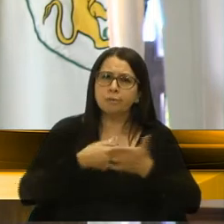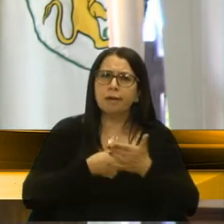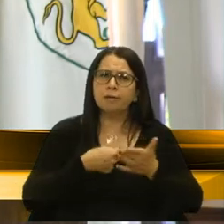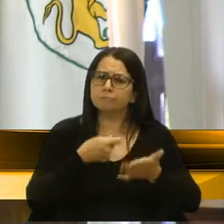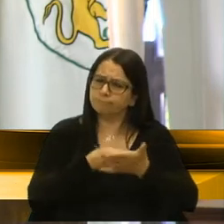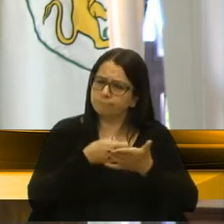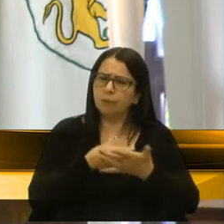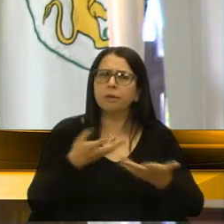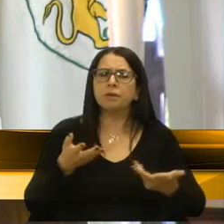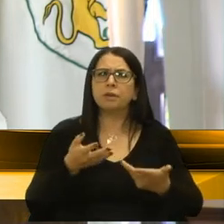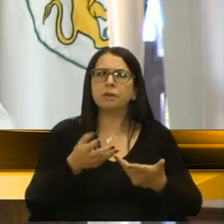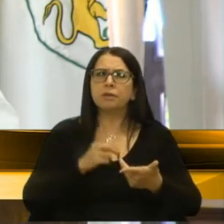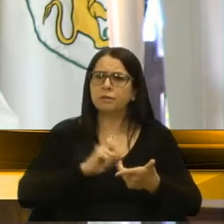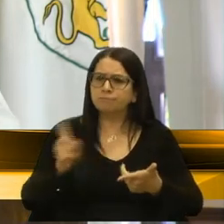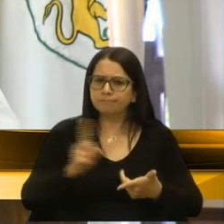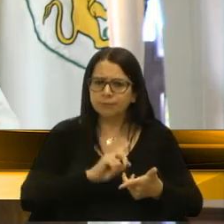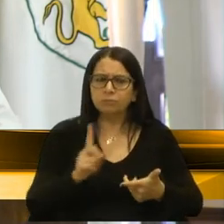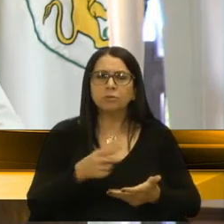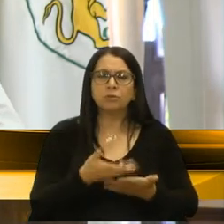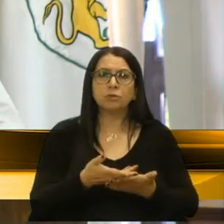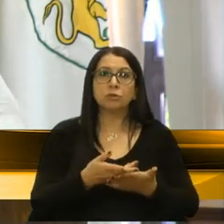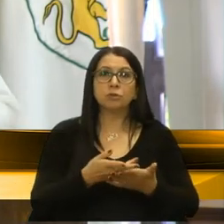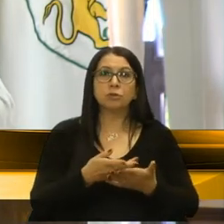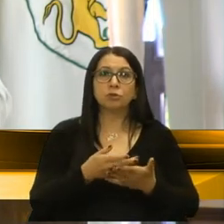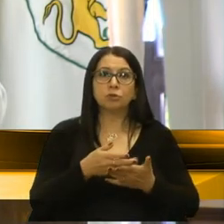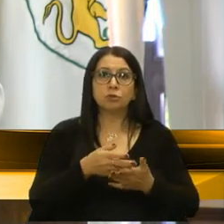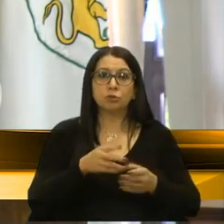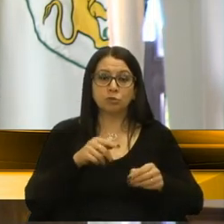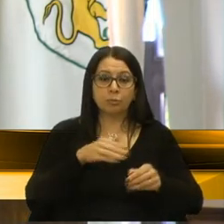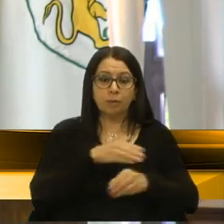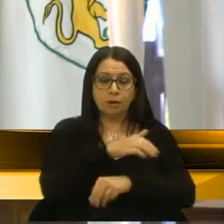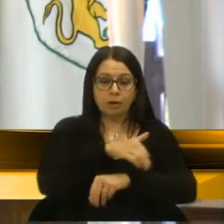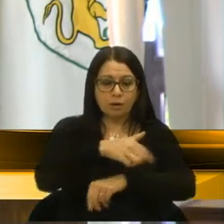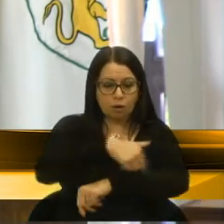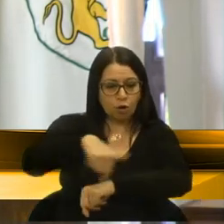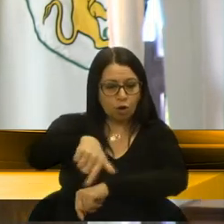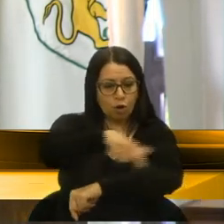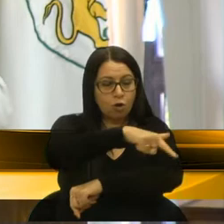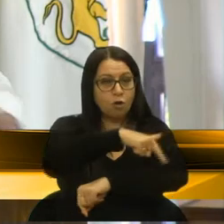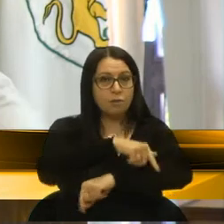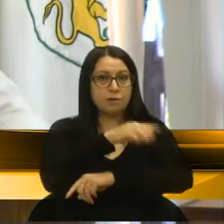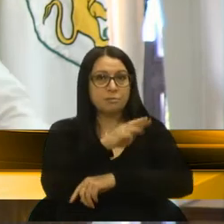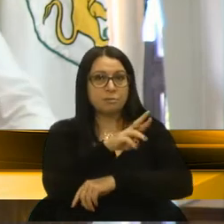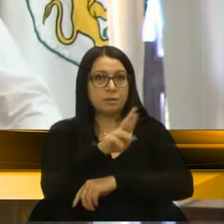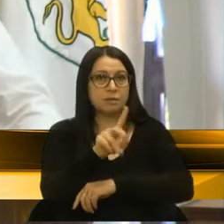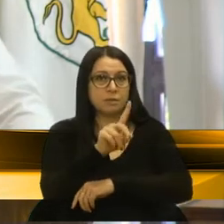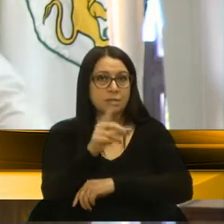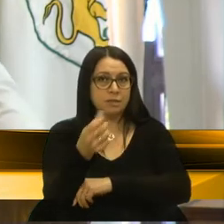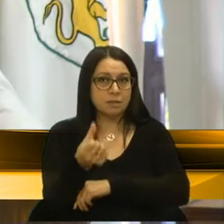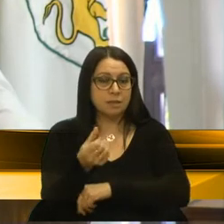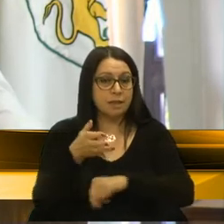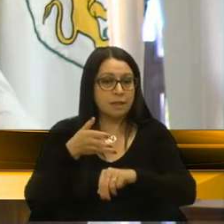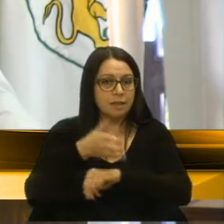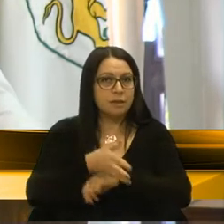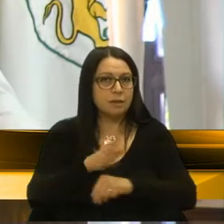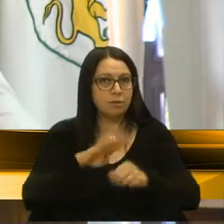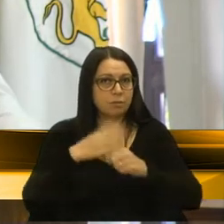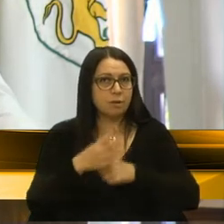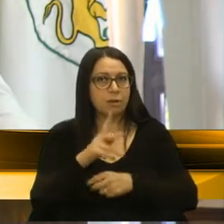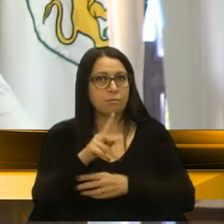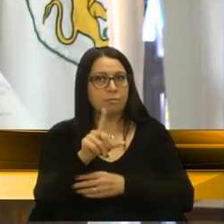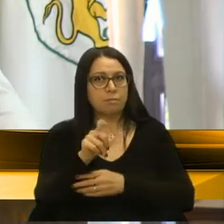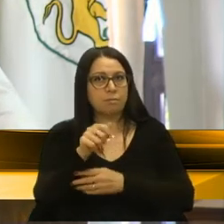cobrando, correndo atrás de uma rótula lá na BR-116, entrada do bairro Planalto e da Vila